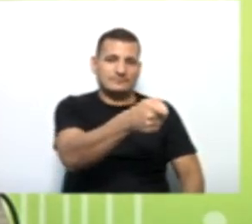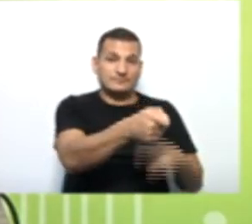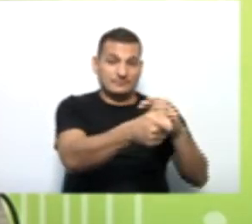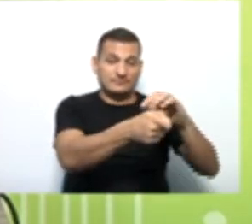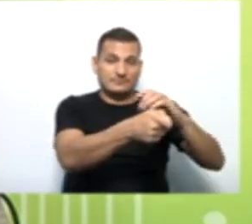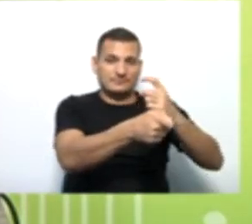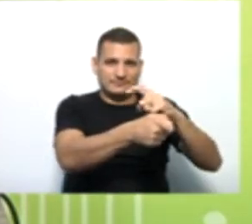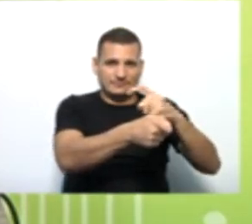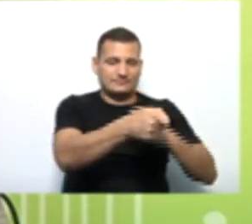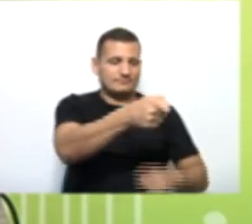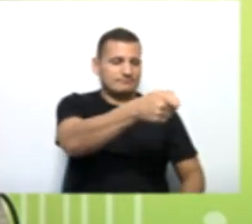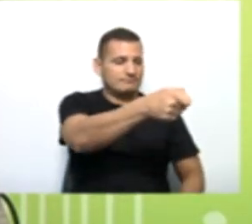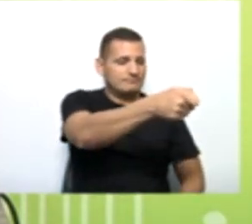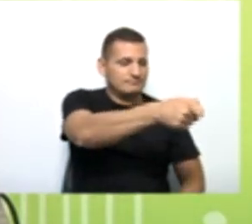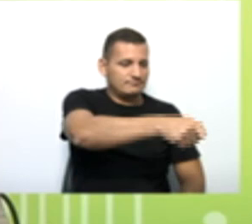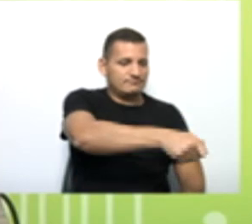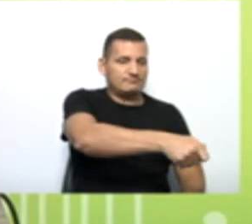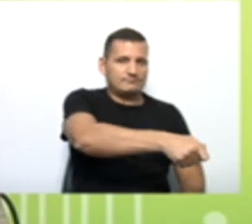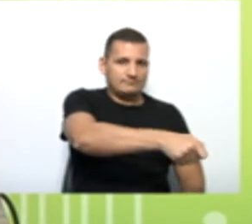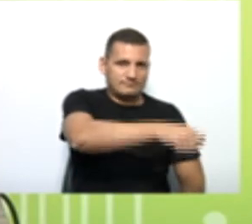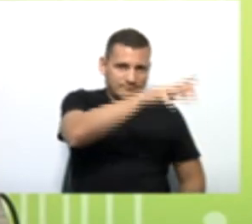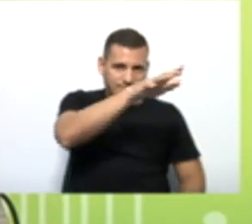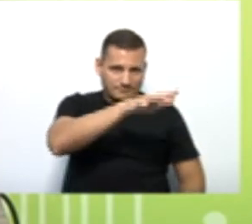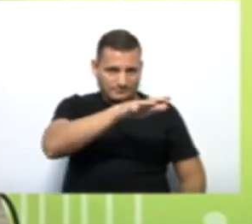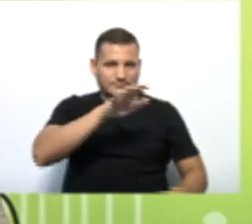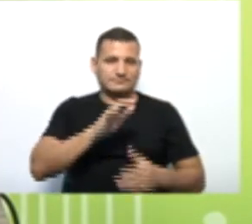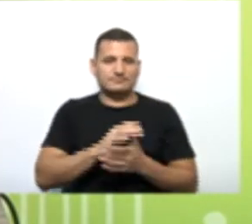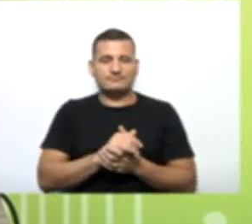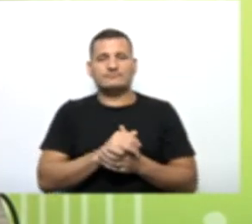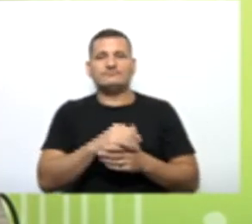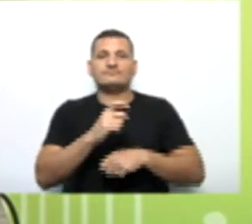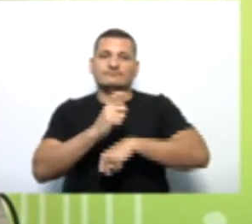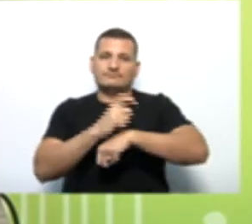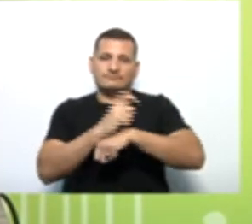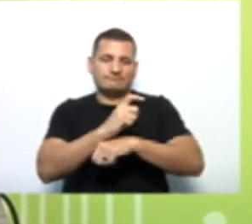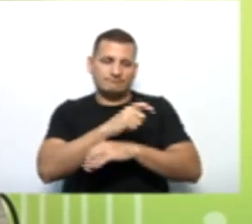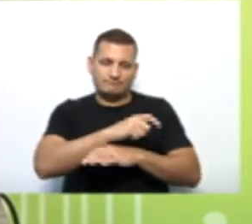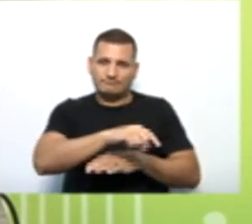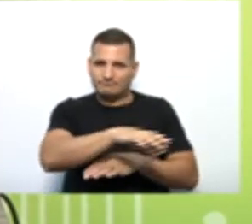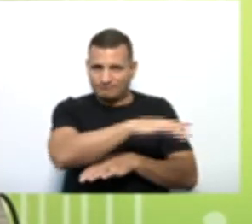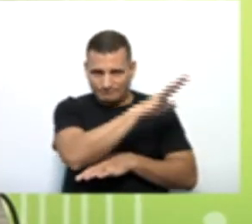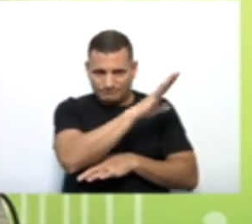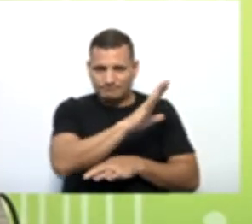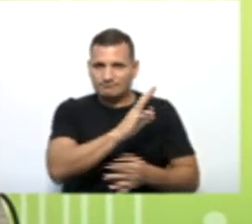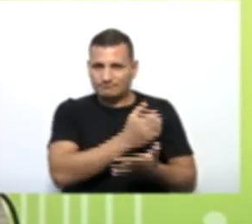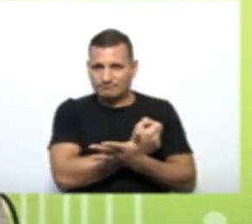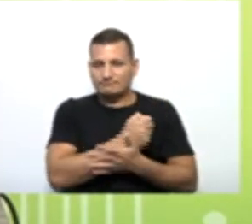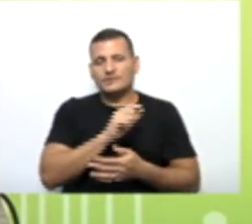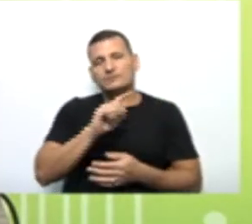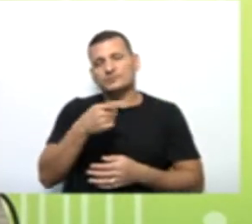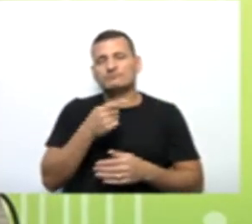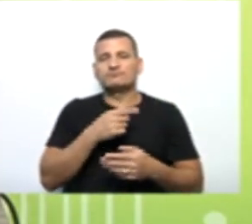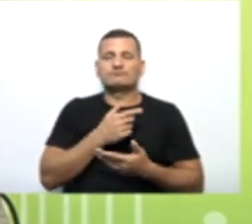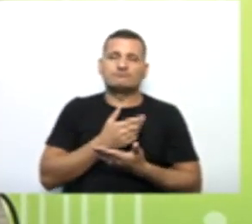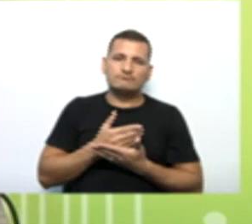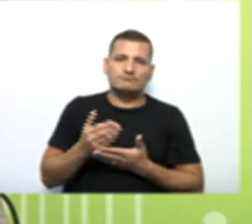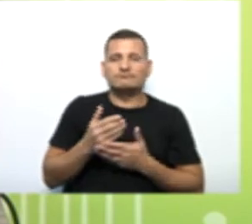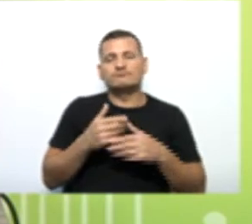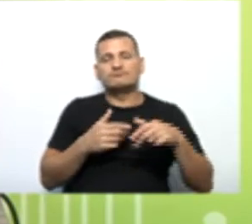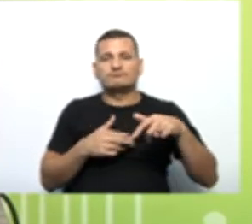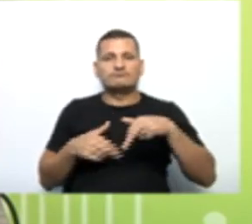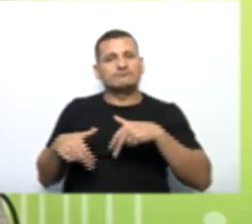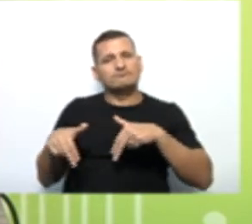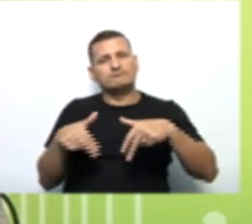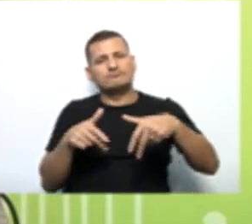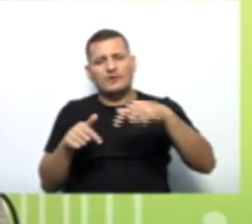acomodou o escorpião num arbusto, numa árvorezinha que tinha próxima, e o escorpião se salvou. E continuaram andando. Nisso o discípulo ficou